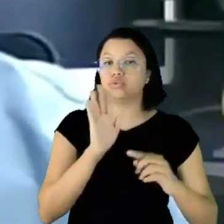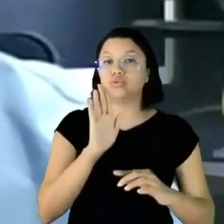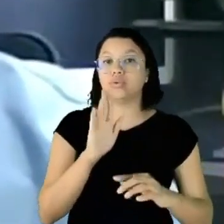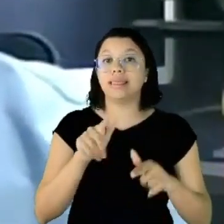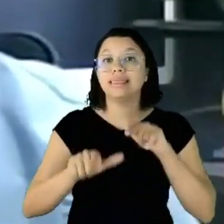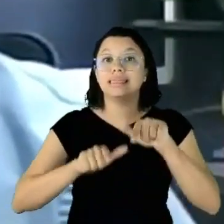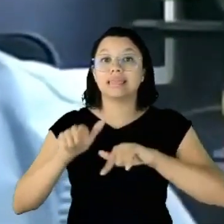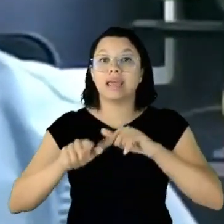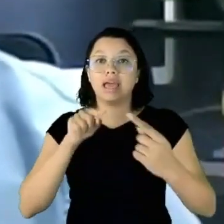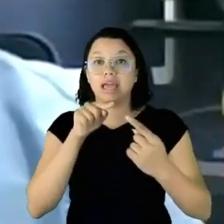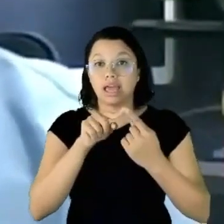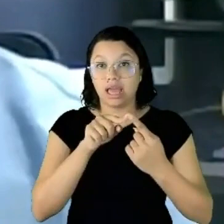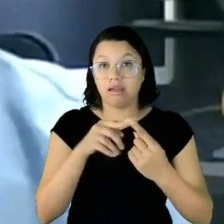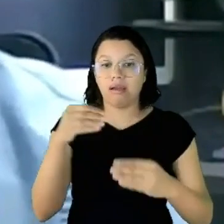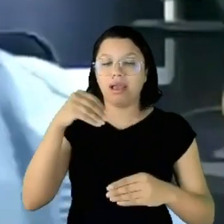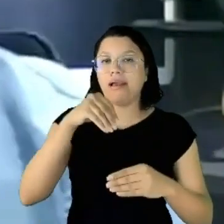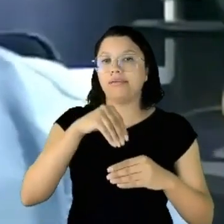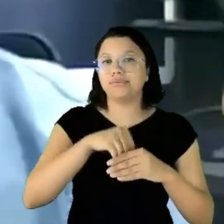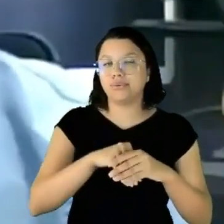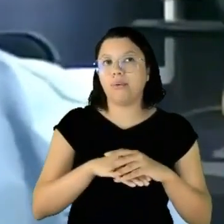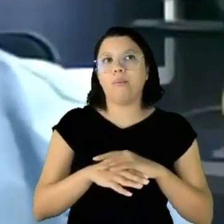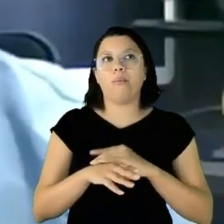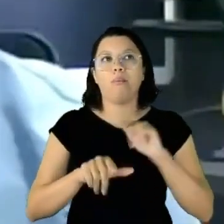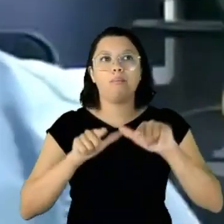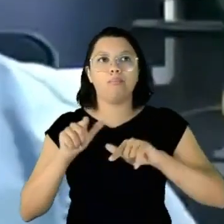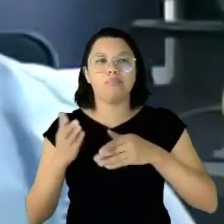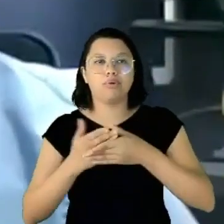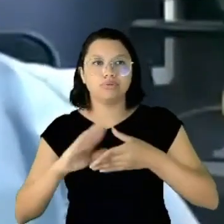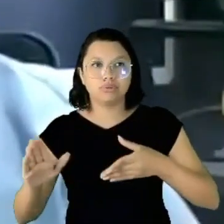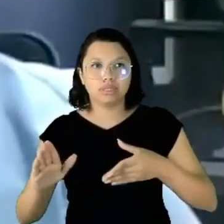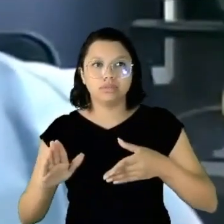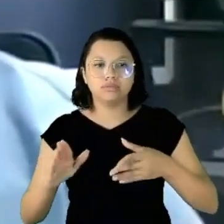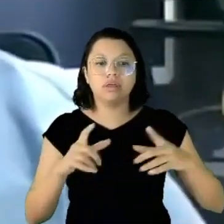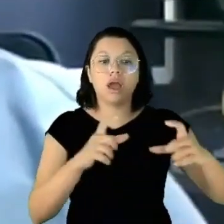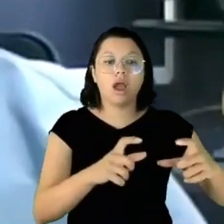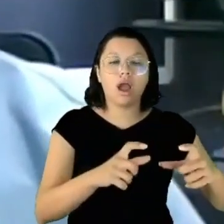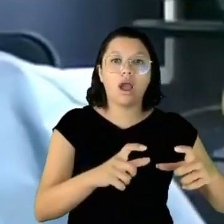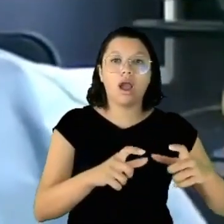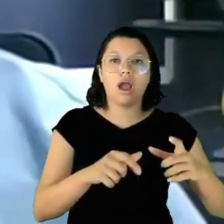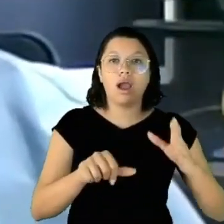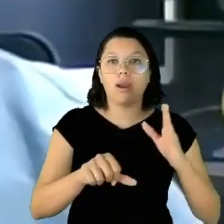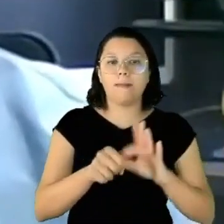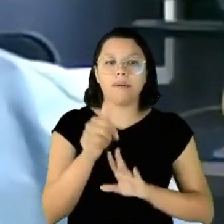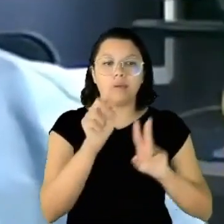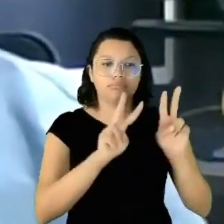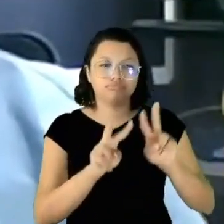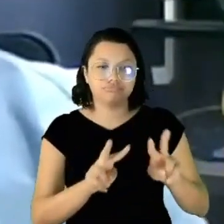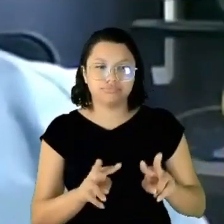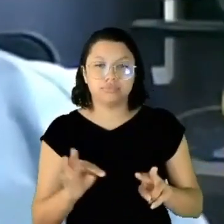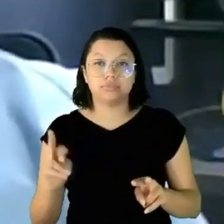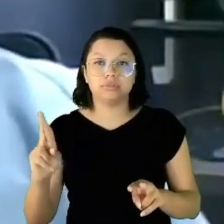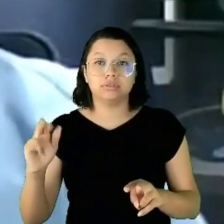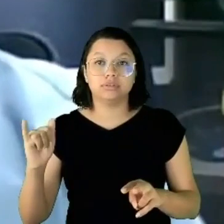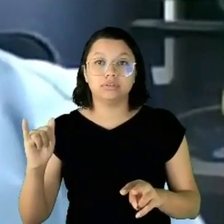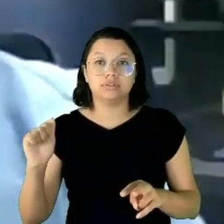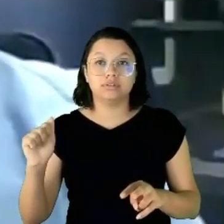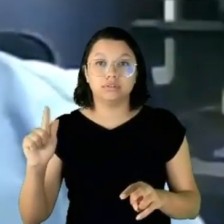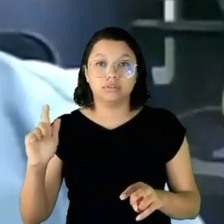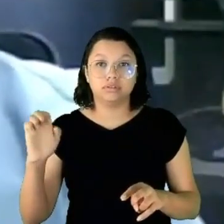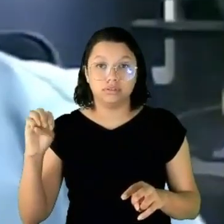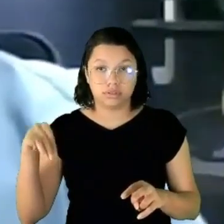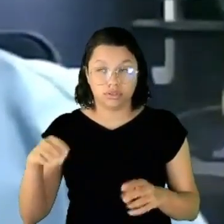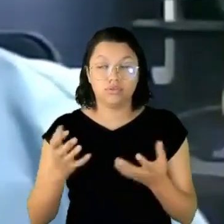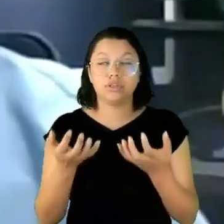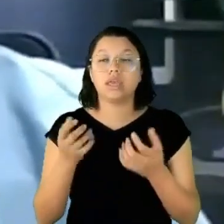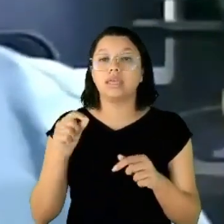tarefa específica por exemplo entrou o processo na tarefa triagem e e é você quer que seja o